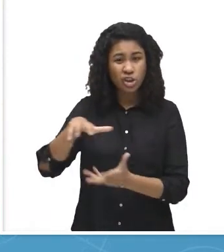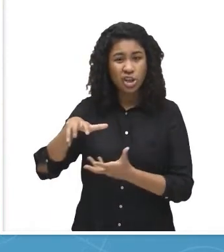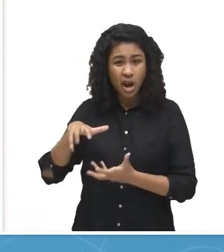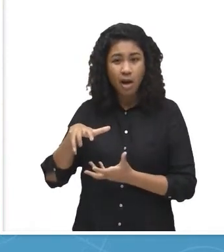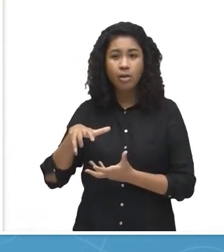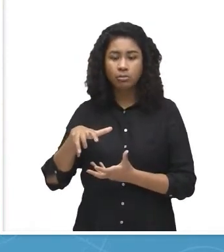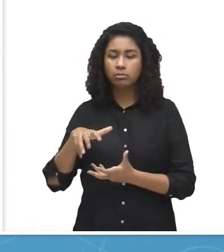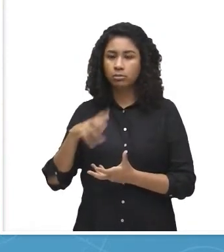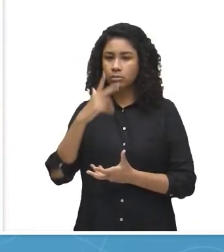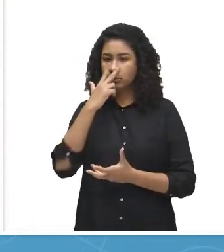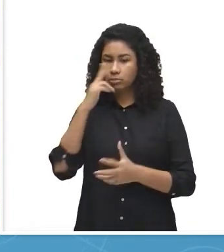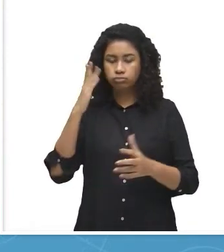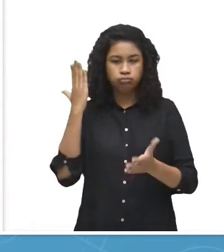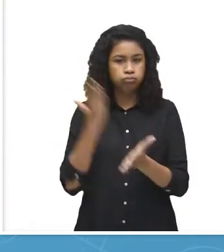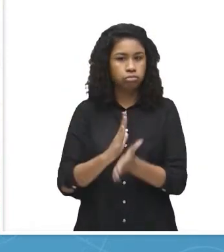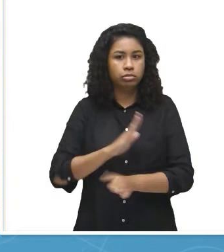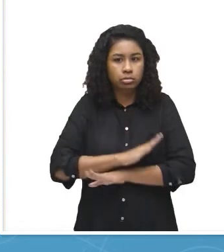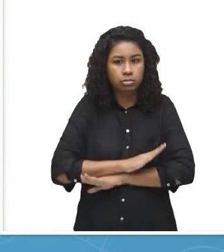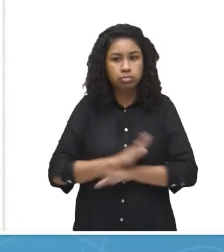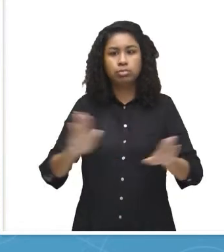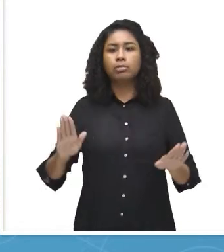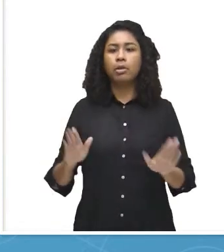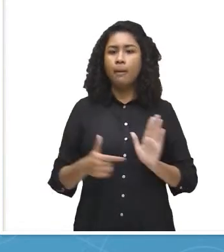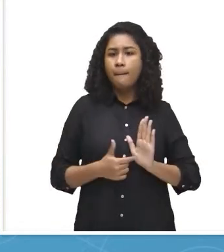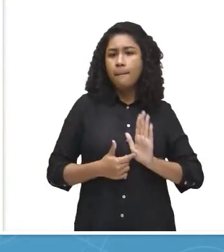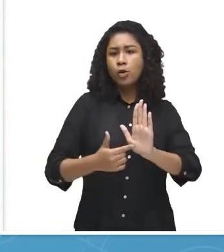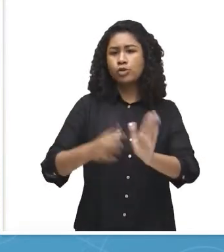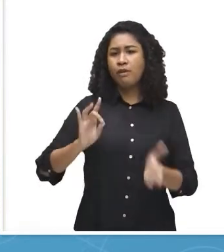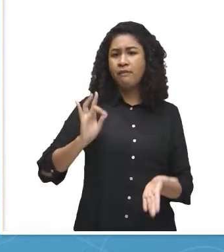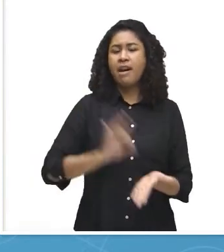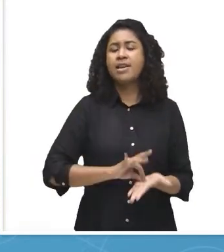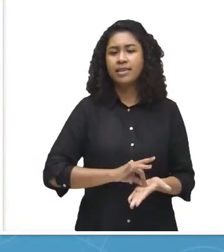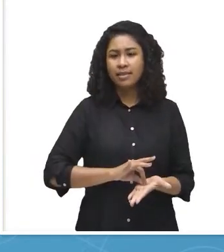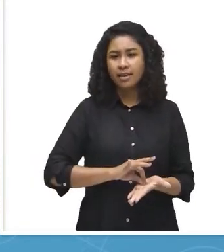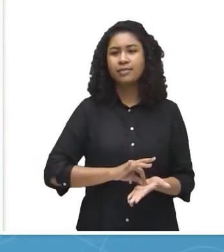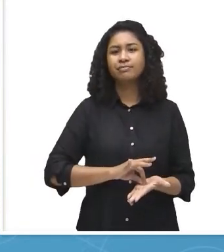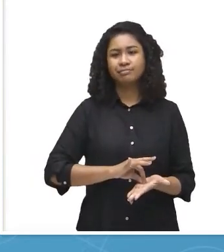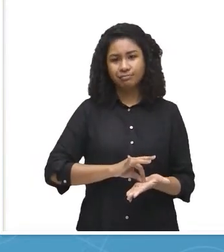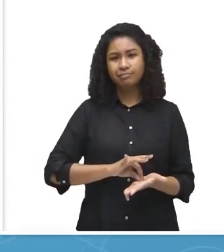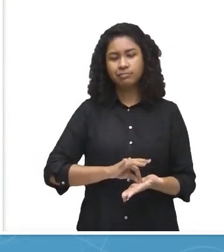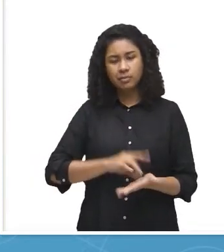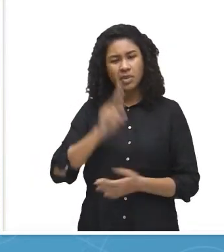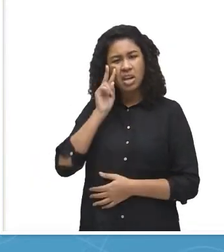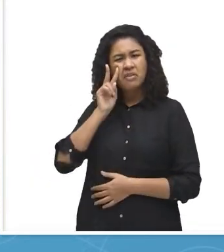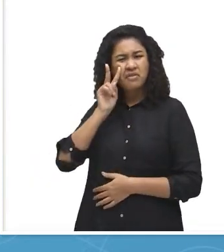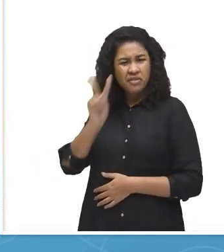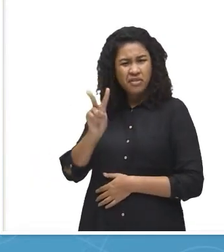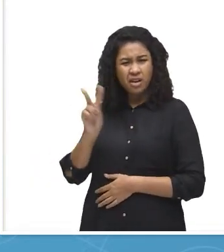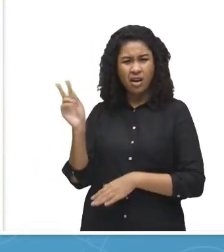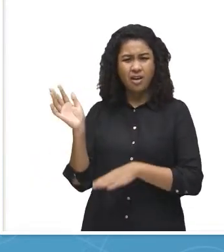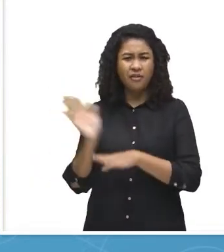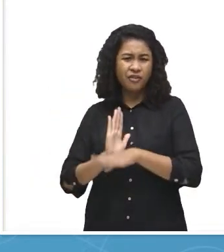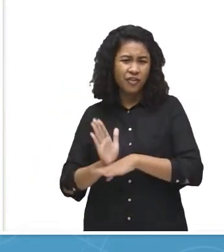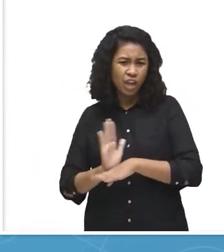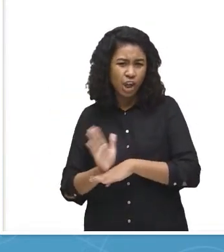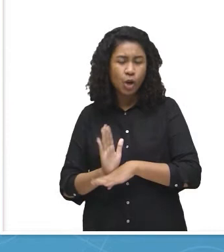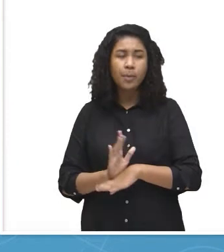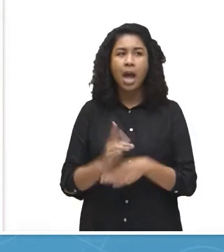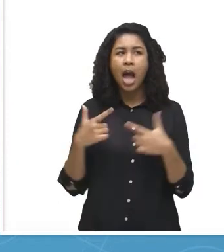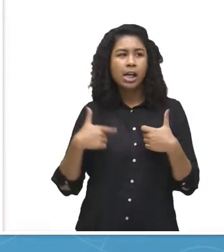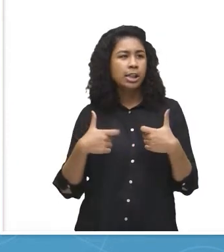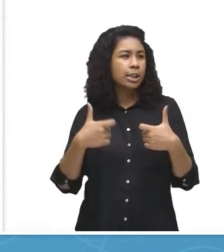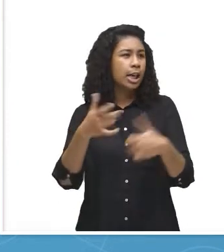que quebrou esse tabu. E eu digo para vocês, nono ano, muitas vezes a gente vê nos filmes guerra como algo bacana,